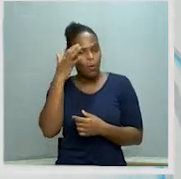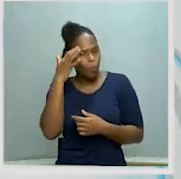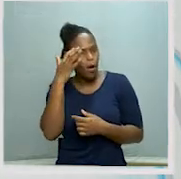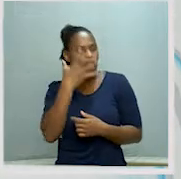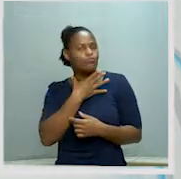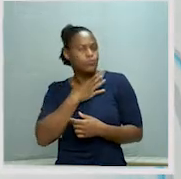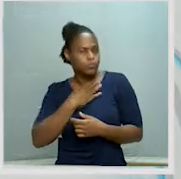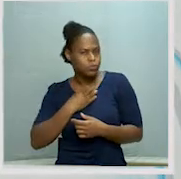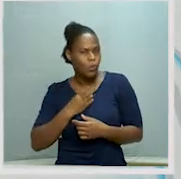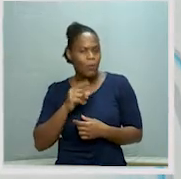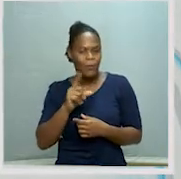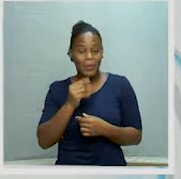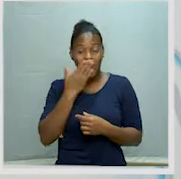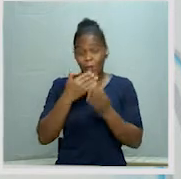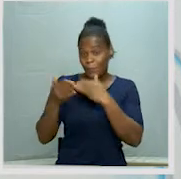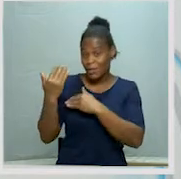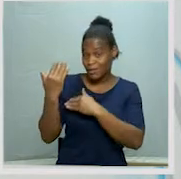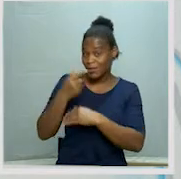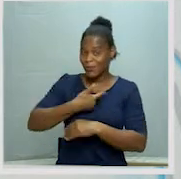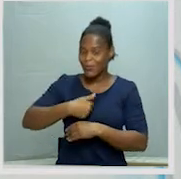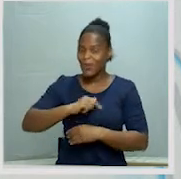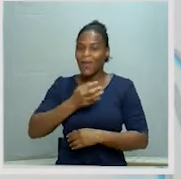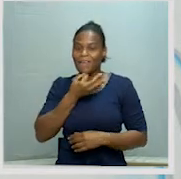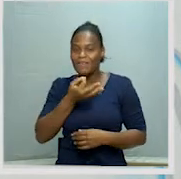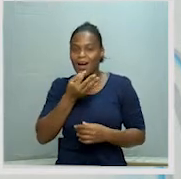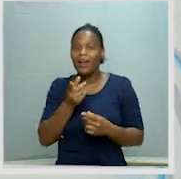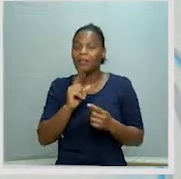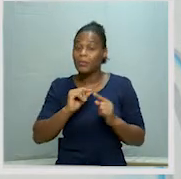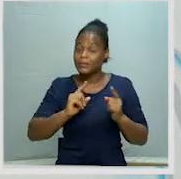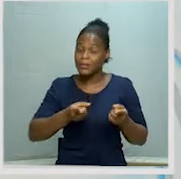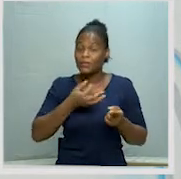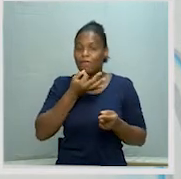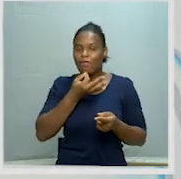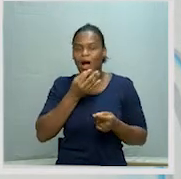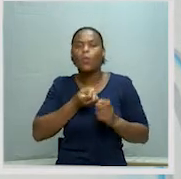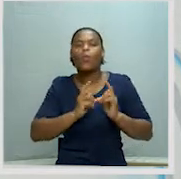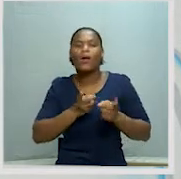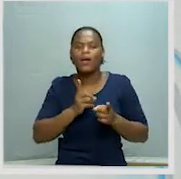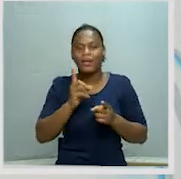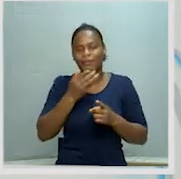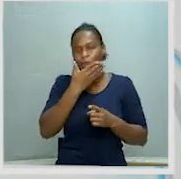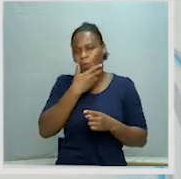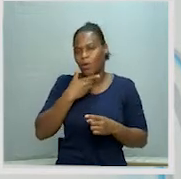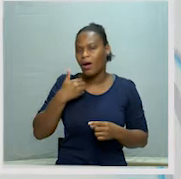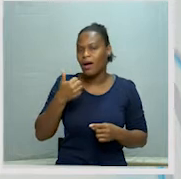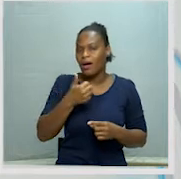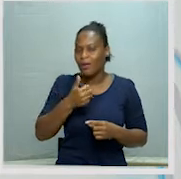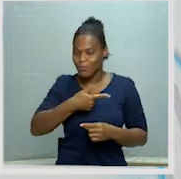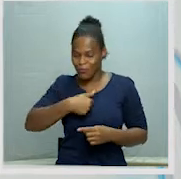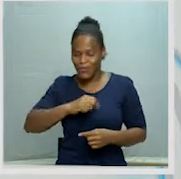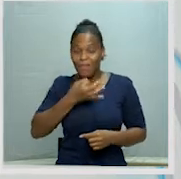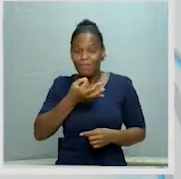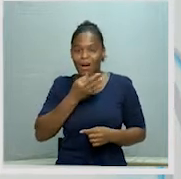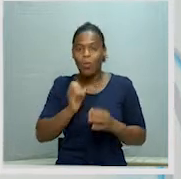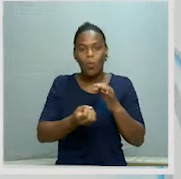aula passada tivemos a falar sobre, introduzimos a estética, falamos de quê?